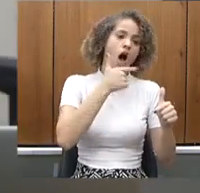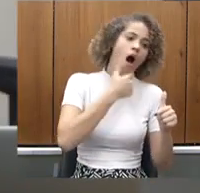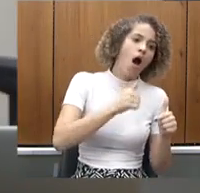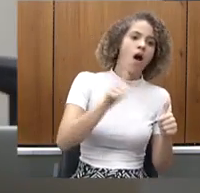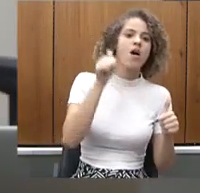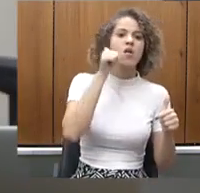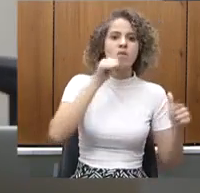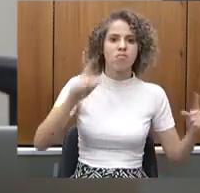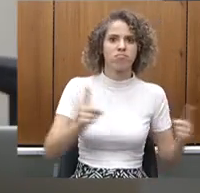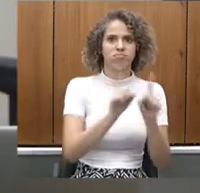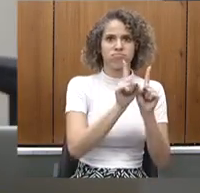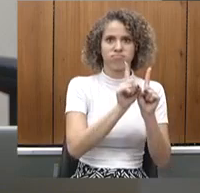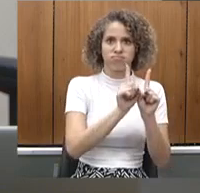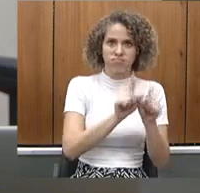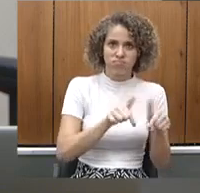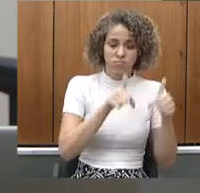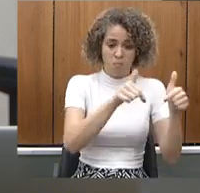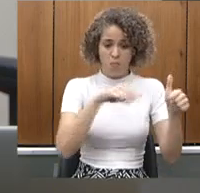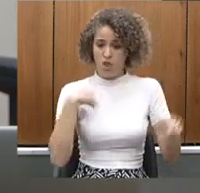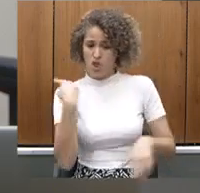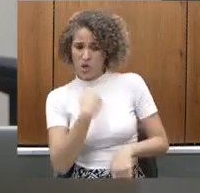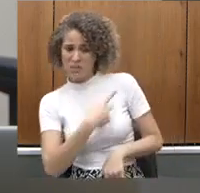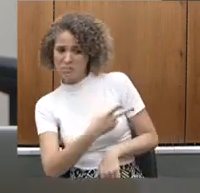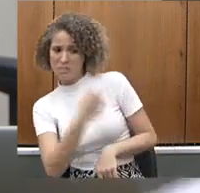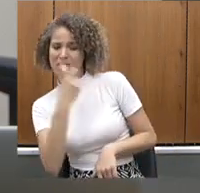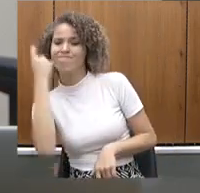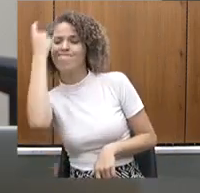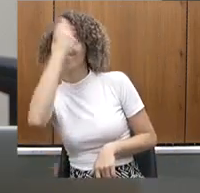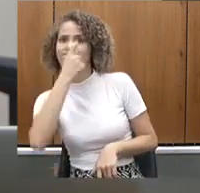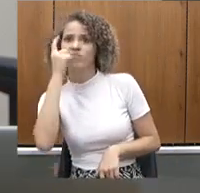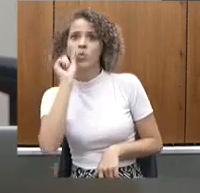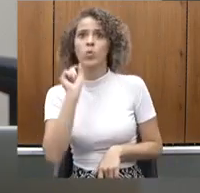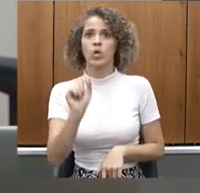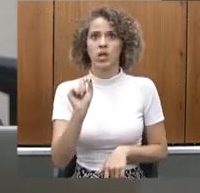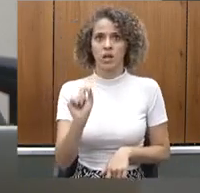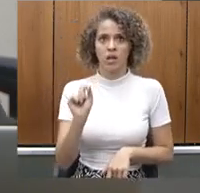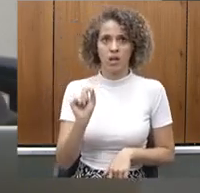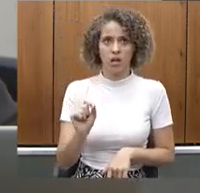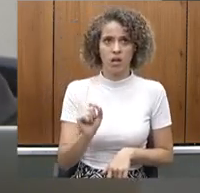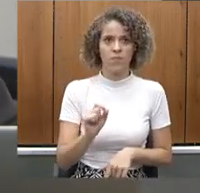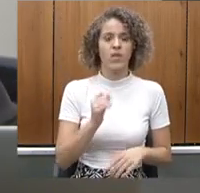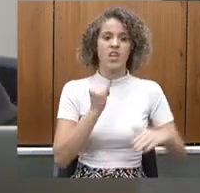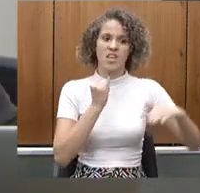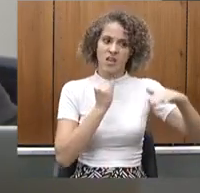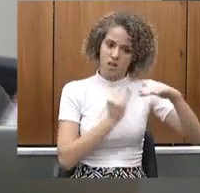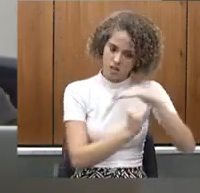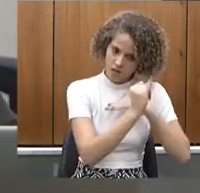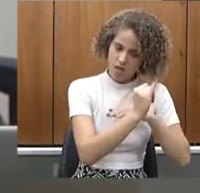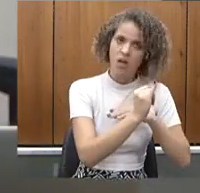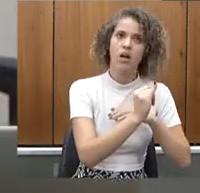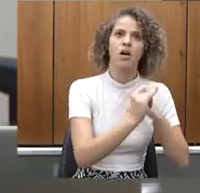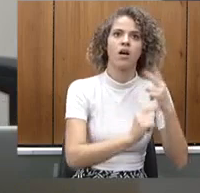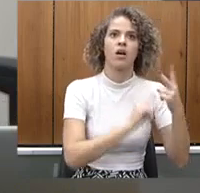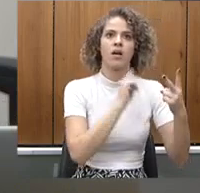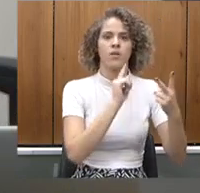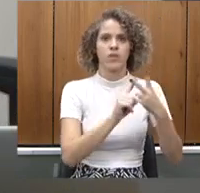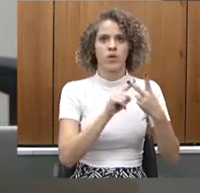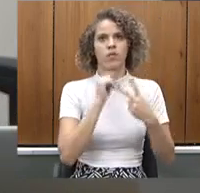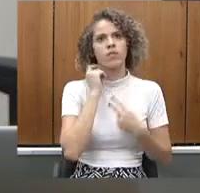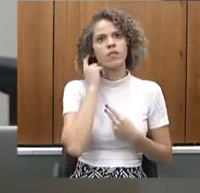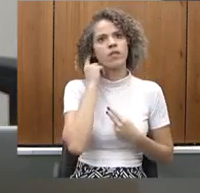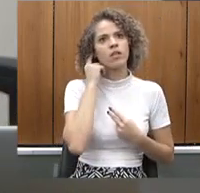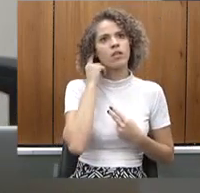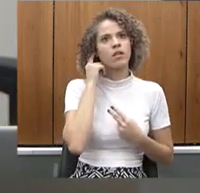Então a nossa preocupação primeira foi da questão do investimento a segunda